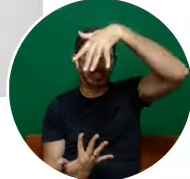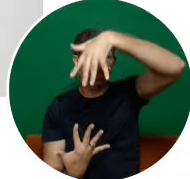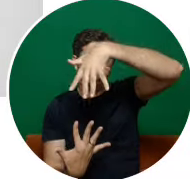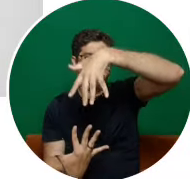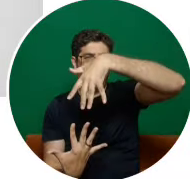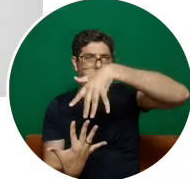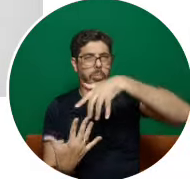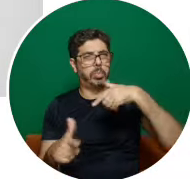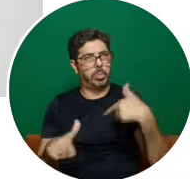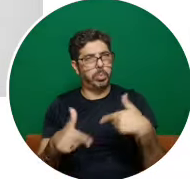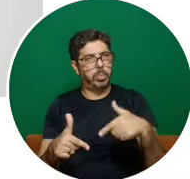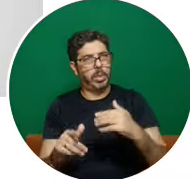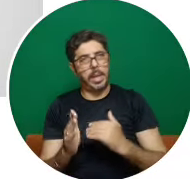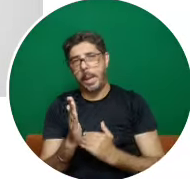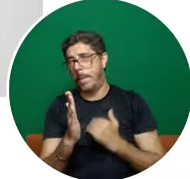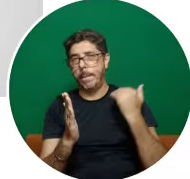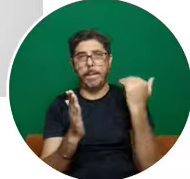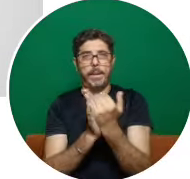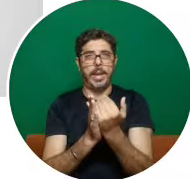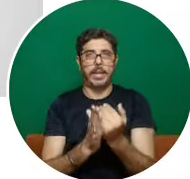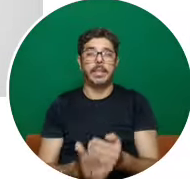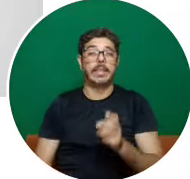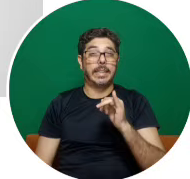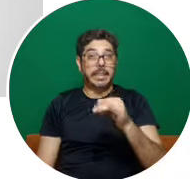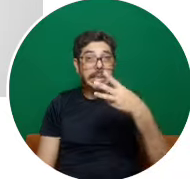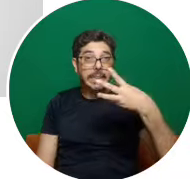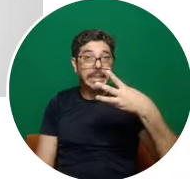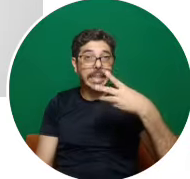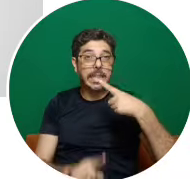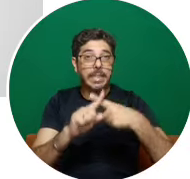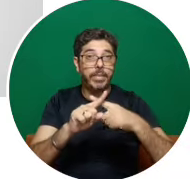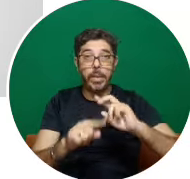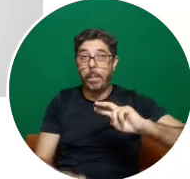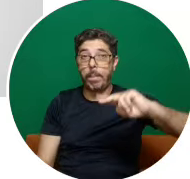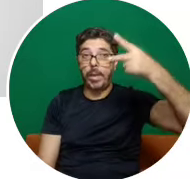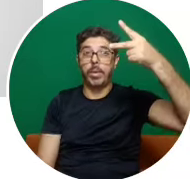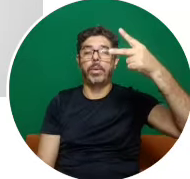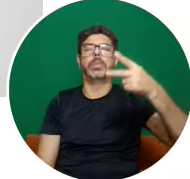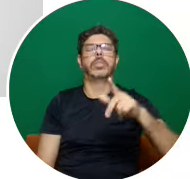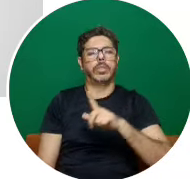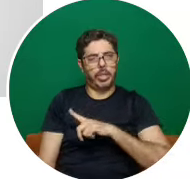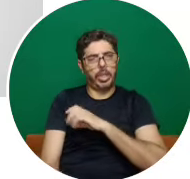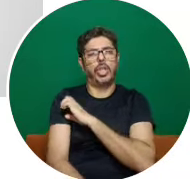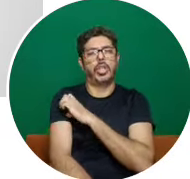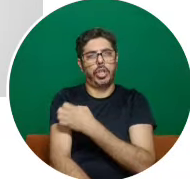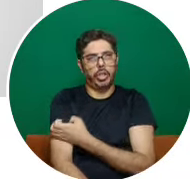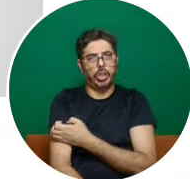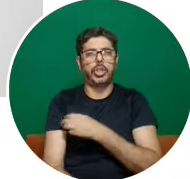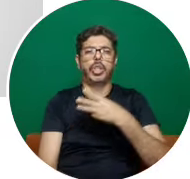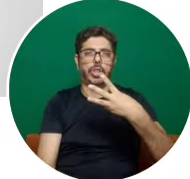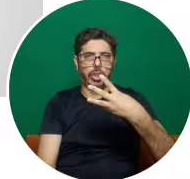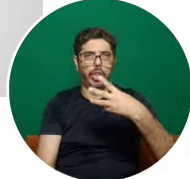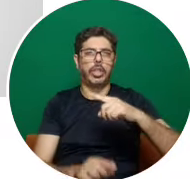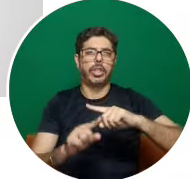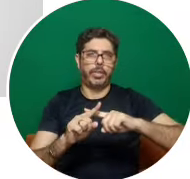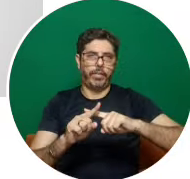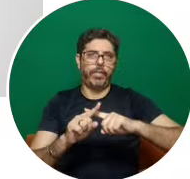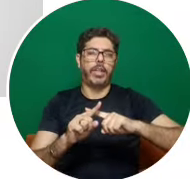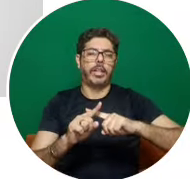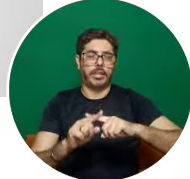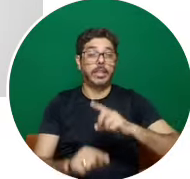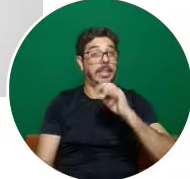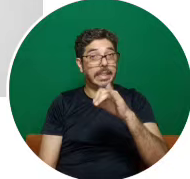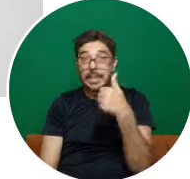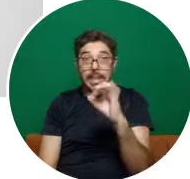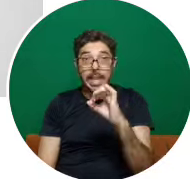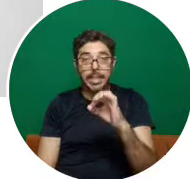da carga da primeira, essa partícula vai ter o dobro da energia potencial e o campo vai fazer um trabalho dobrado sobre ela. Se a carga